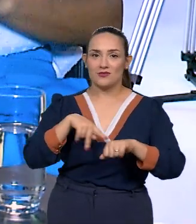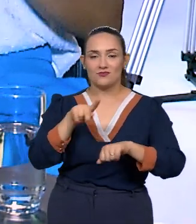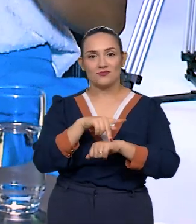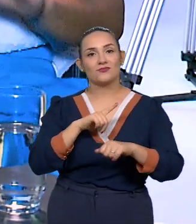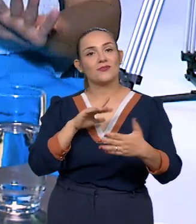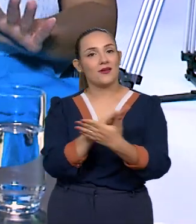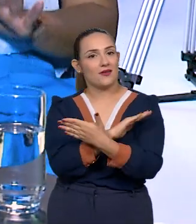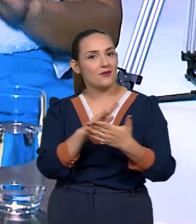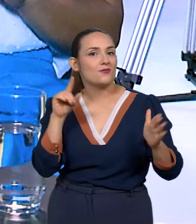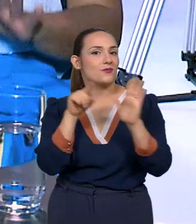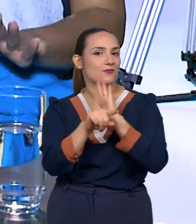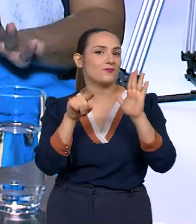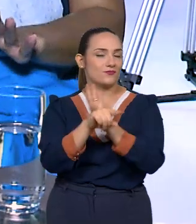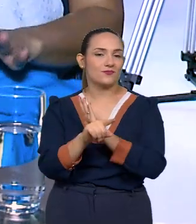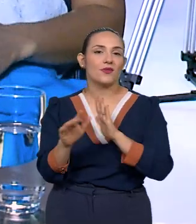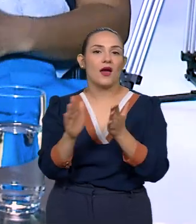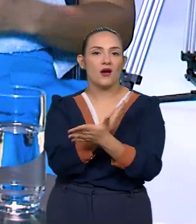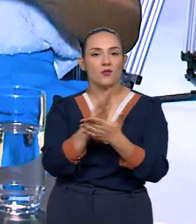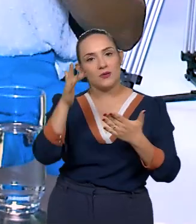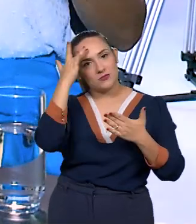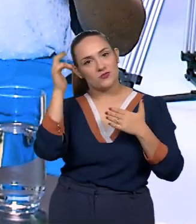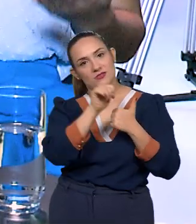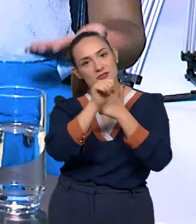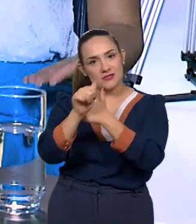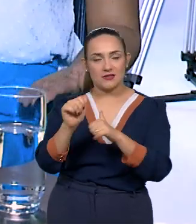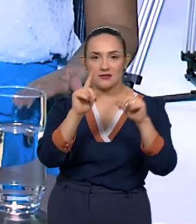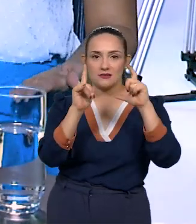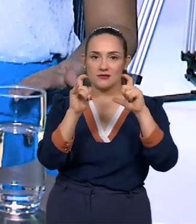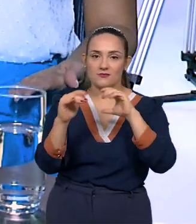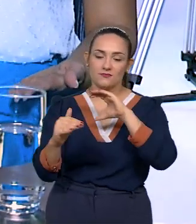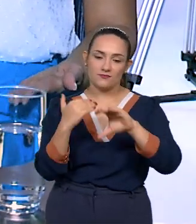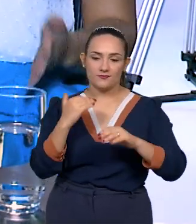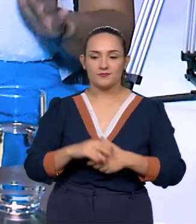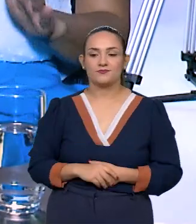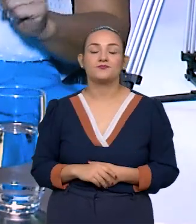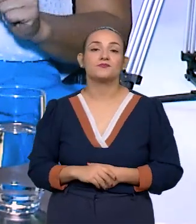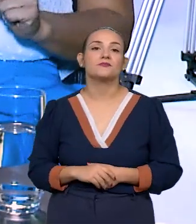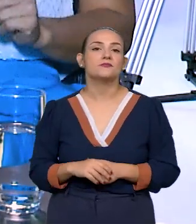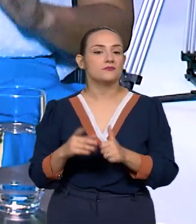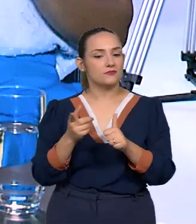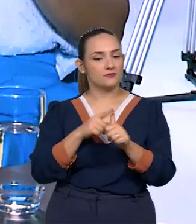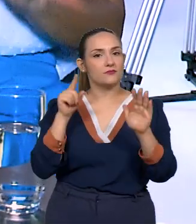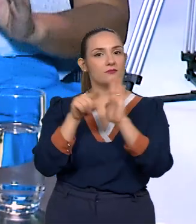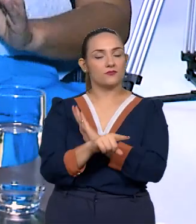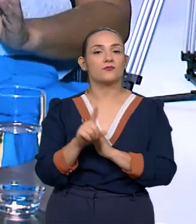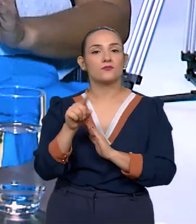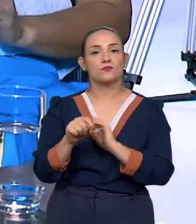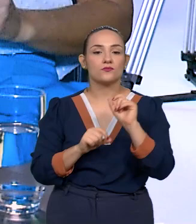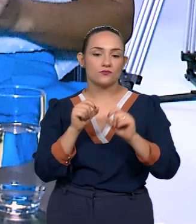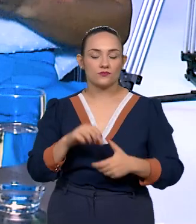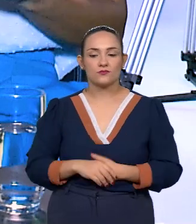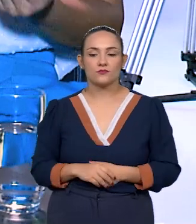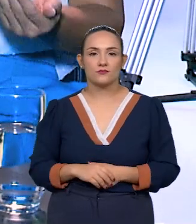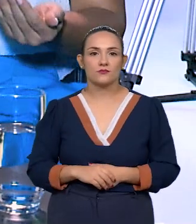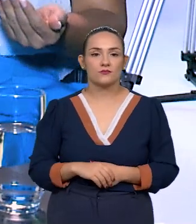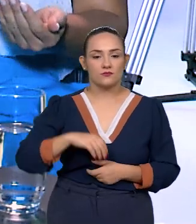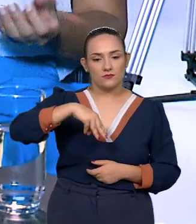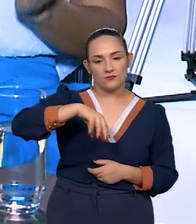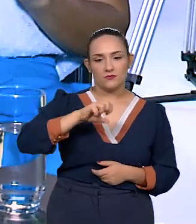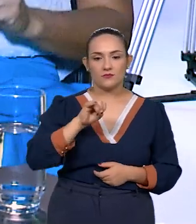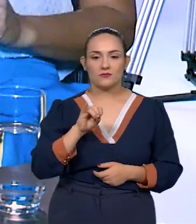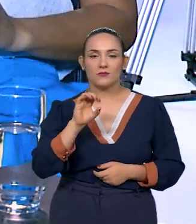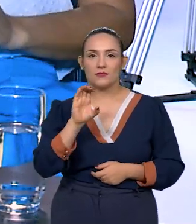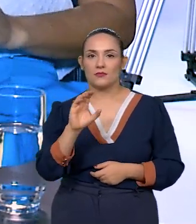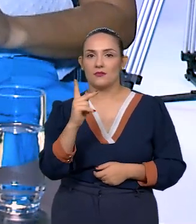né? E nós temos algumas perguntas que os seguidores do Instagram da Assembleia Legislativa nos enviou. E a primeira delas, ela quer saber,